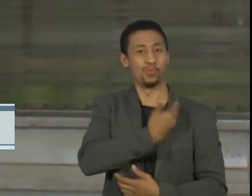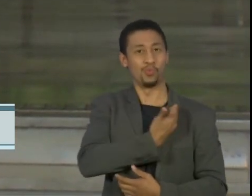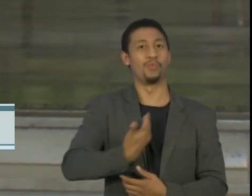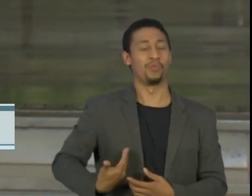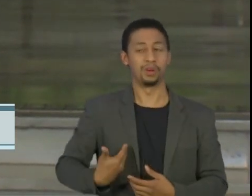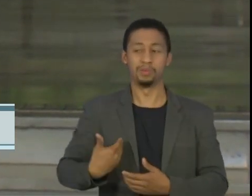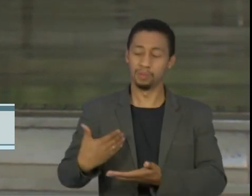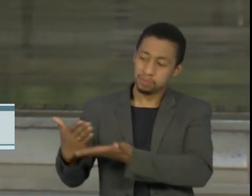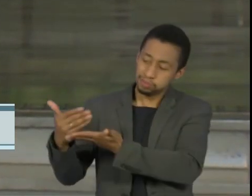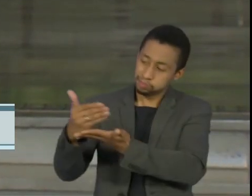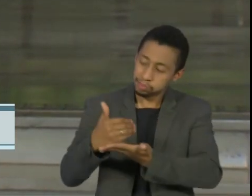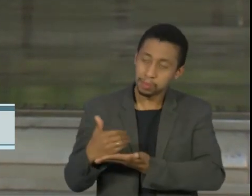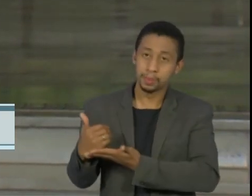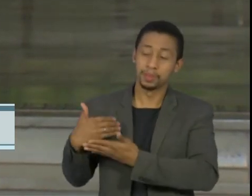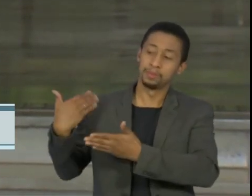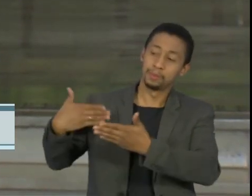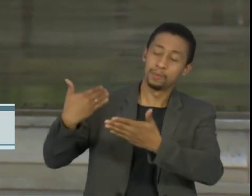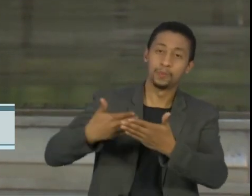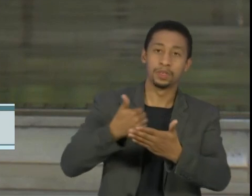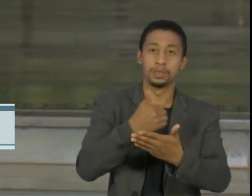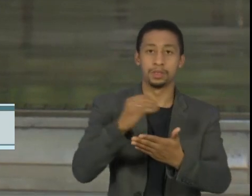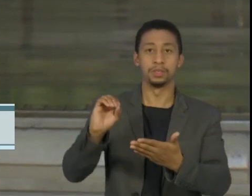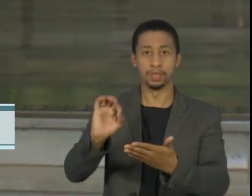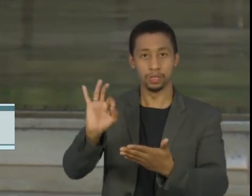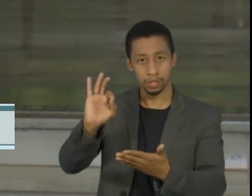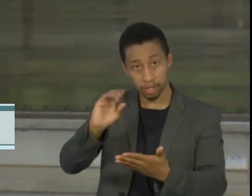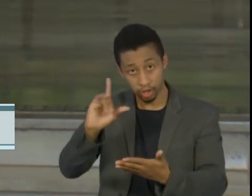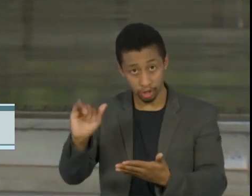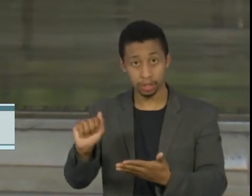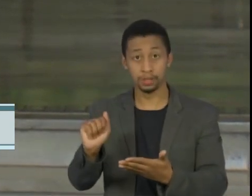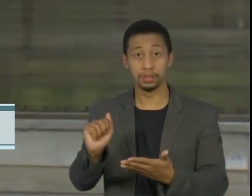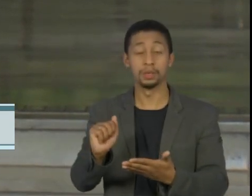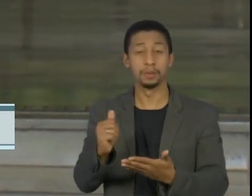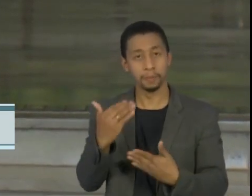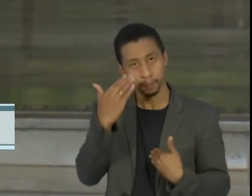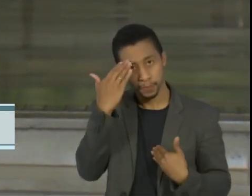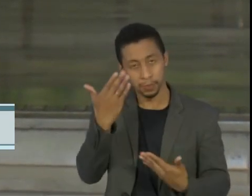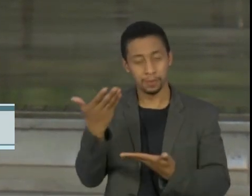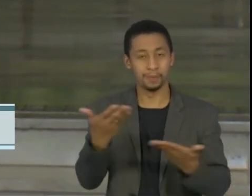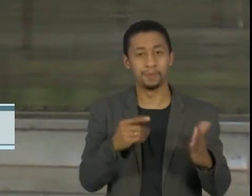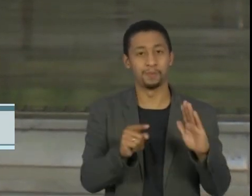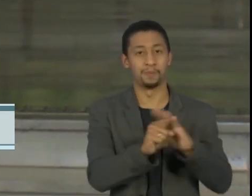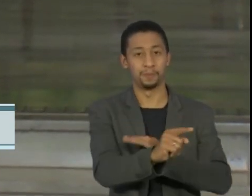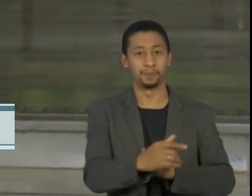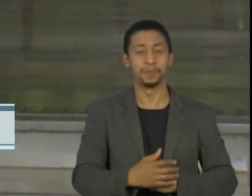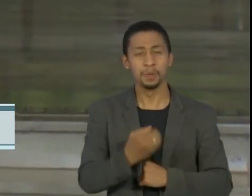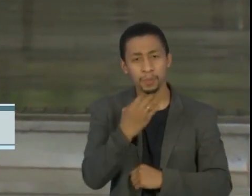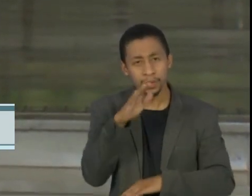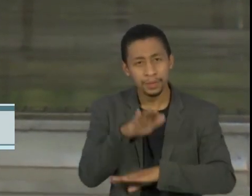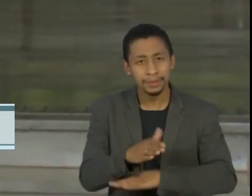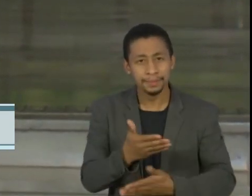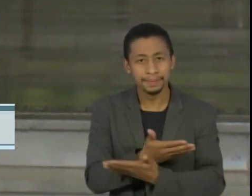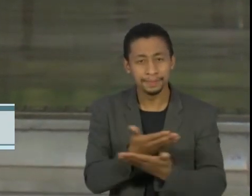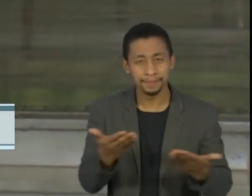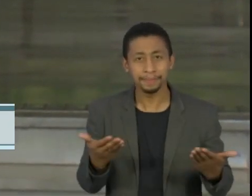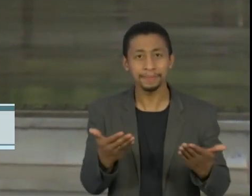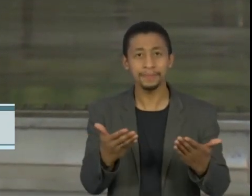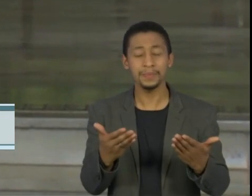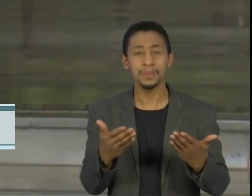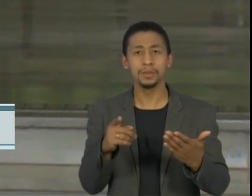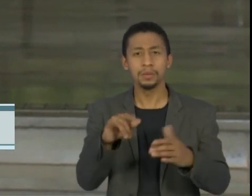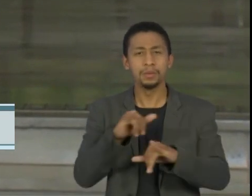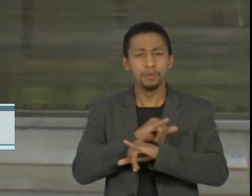longo destes 100 dias. Marcelo, obrigado pela paciência. Boa tarde. Sua pergunta, por favor. Boa tarde a todos. Foi informado aqui